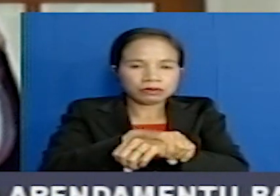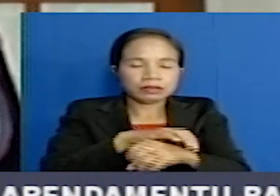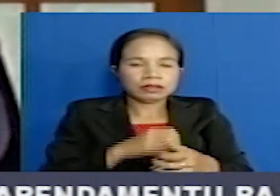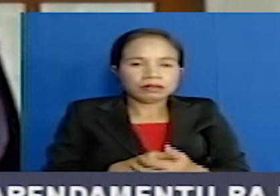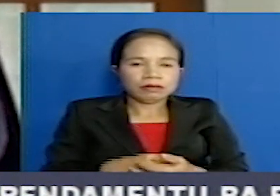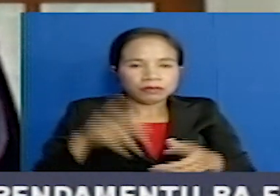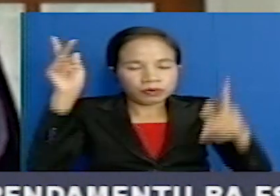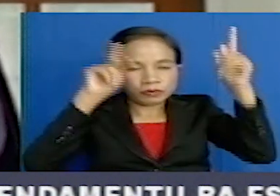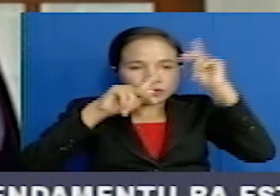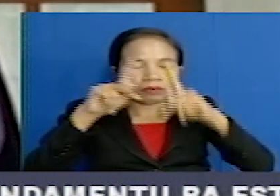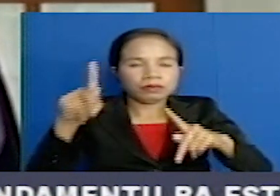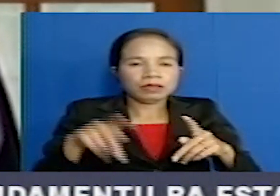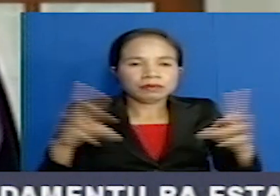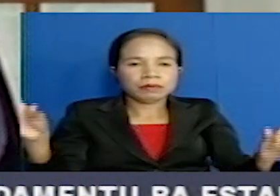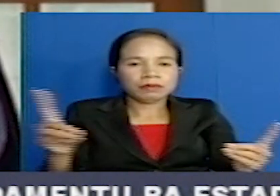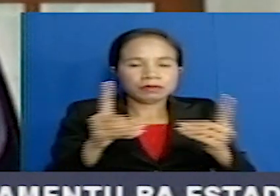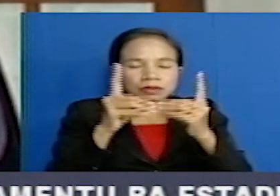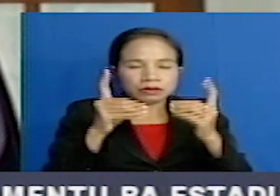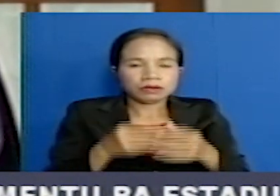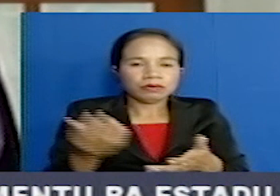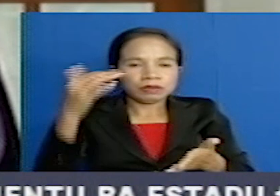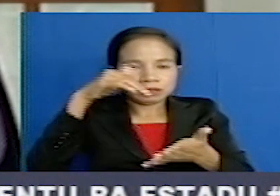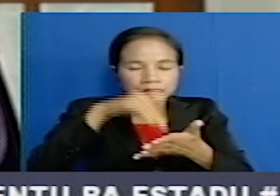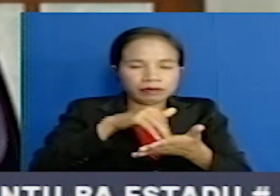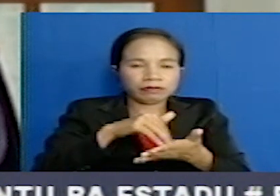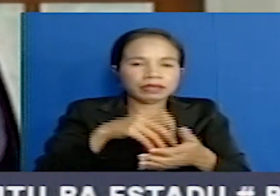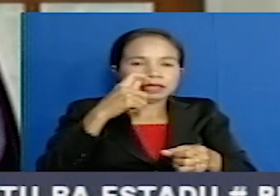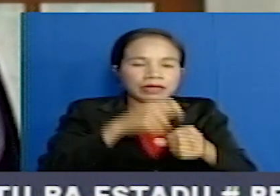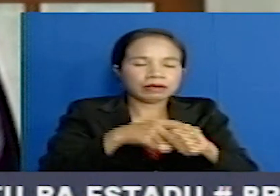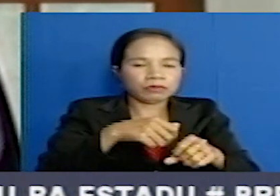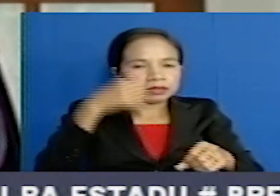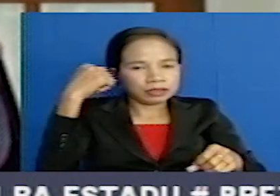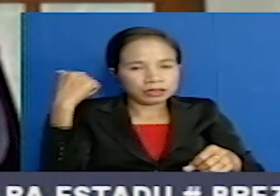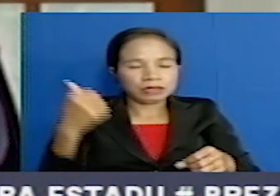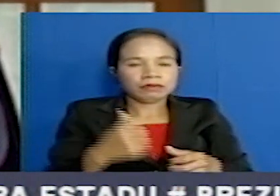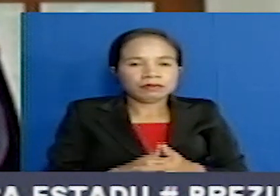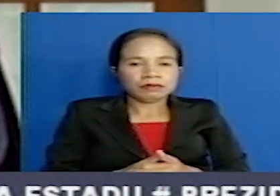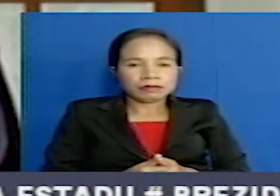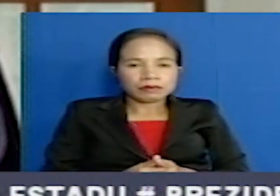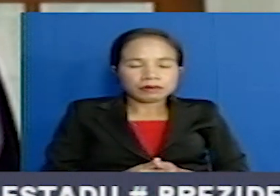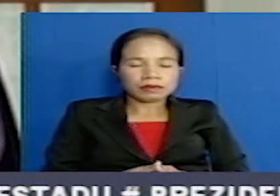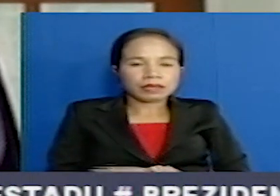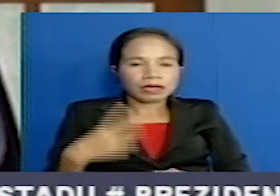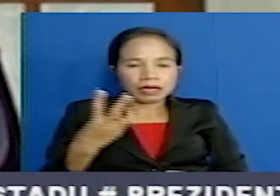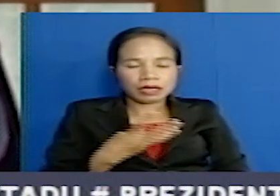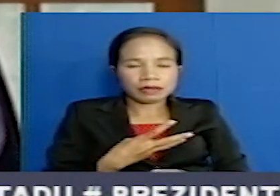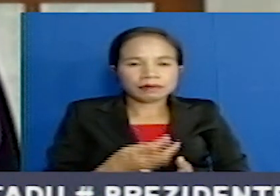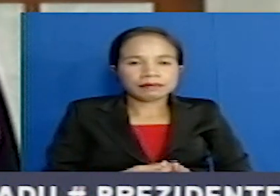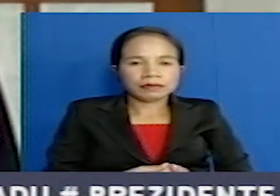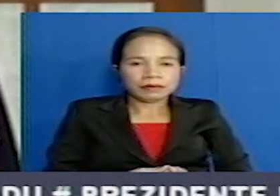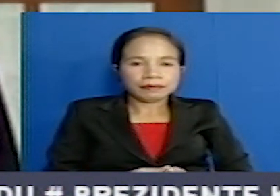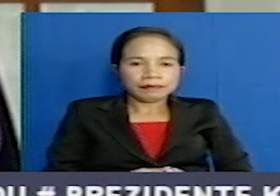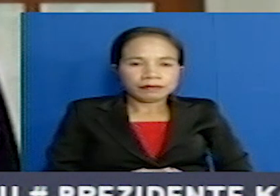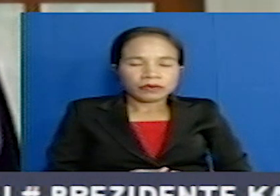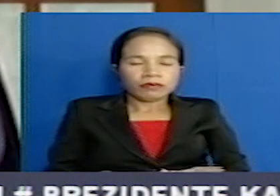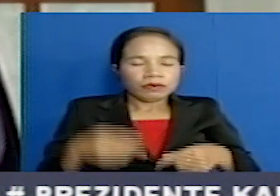O problema quando acontece que eu falei é suco Caicoli no mascarinhas. E não é macame em diálogo, não é informava